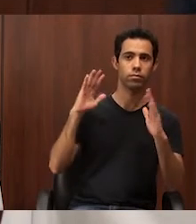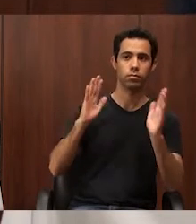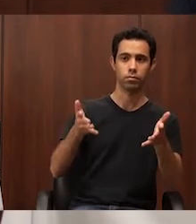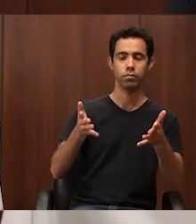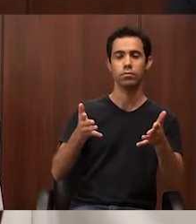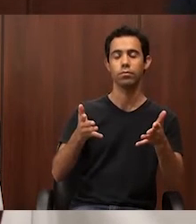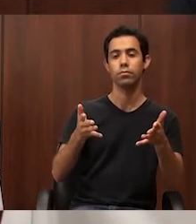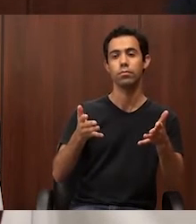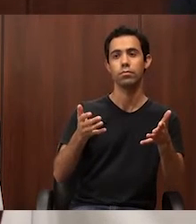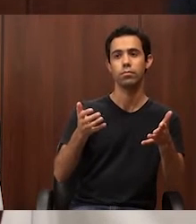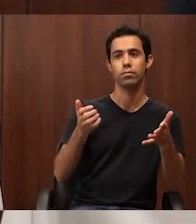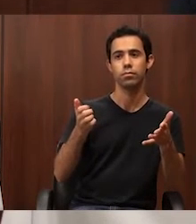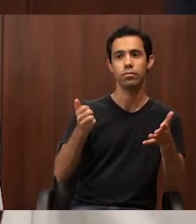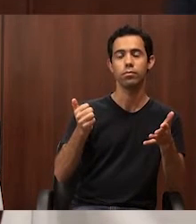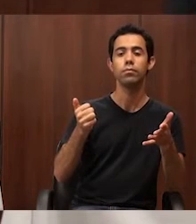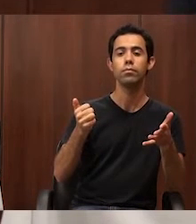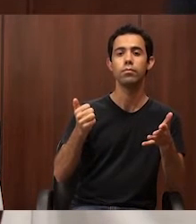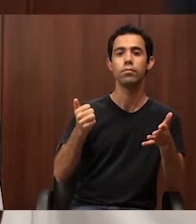foi